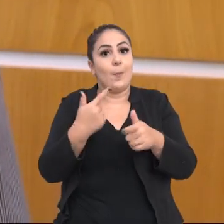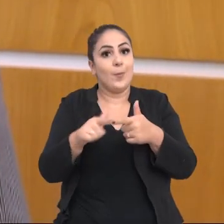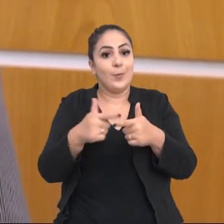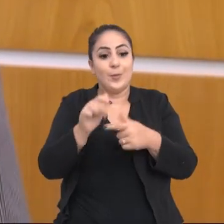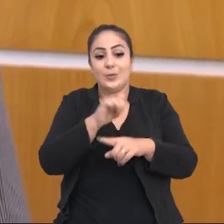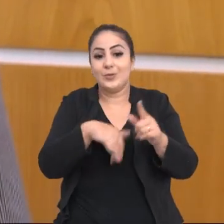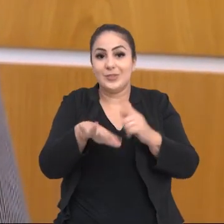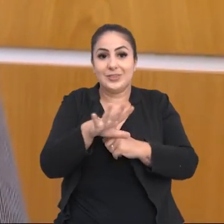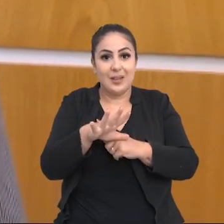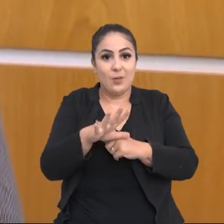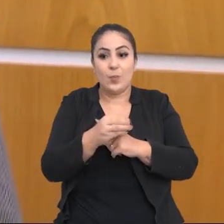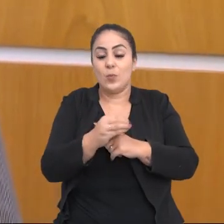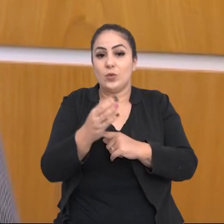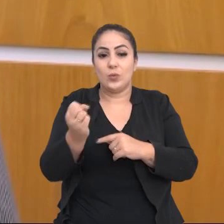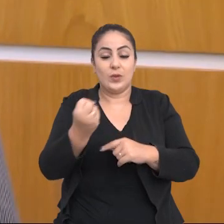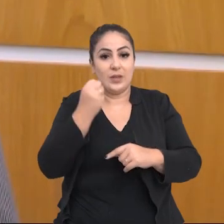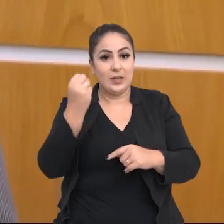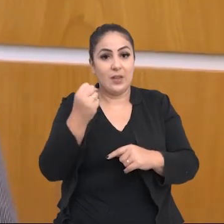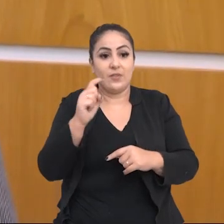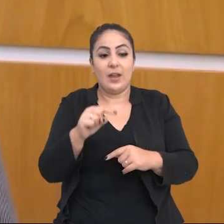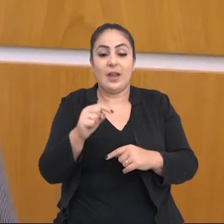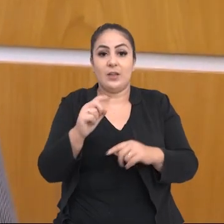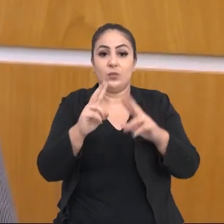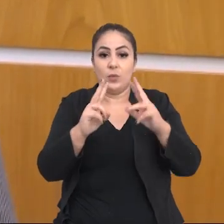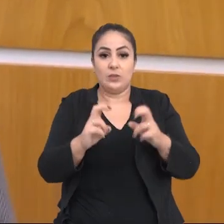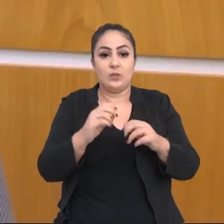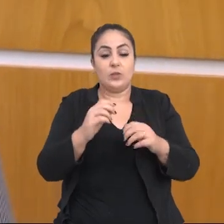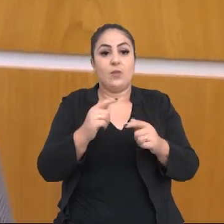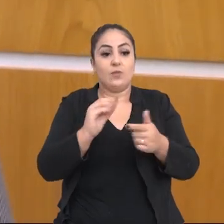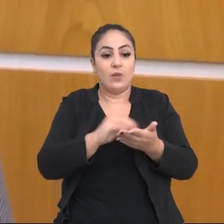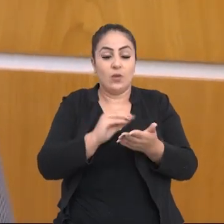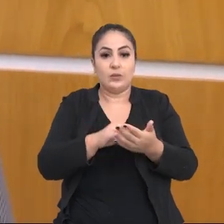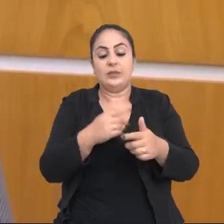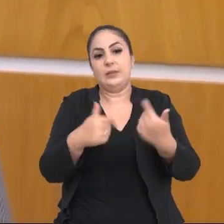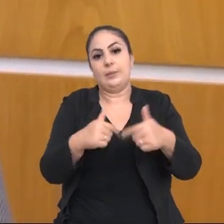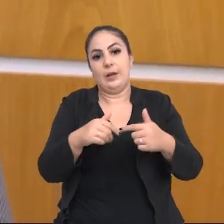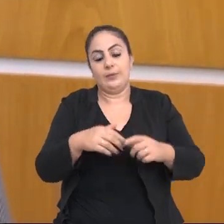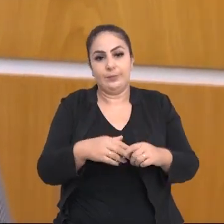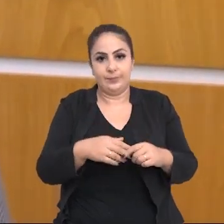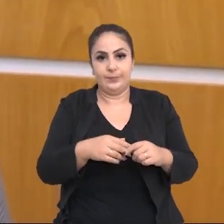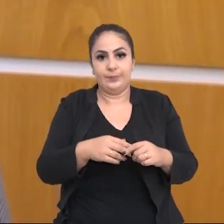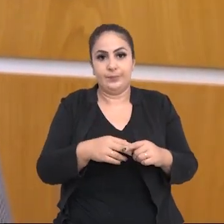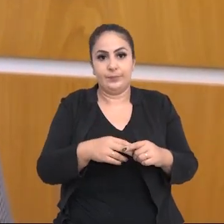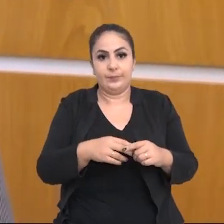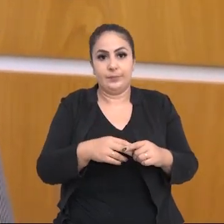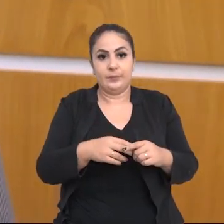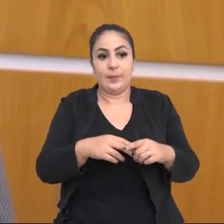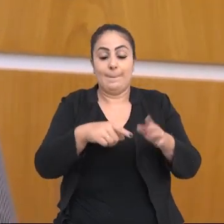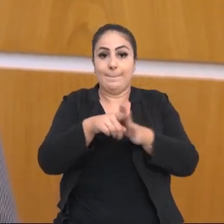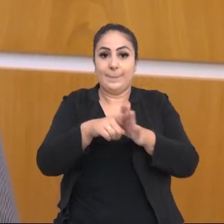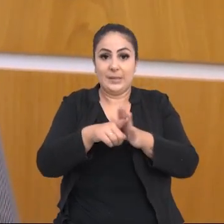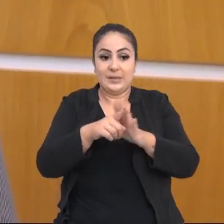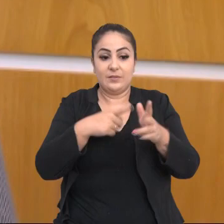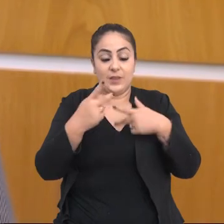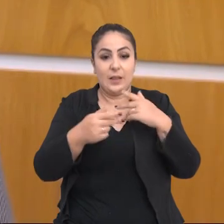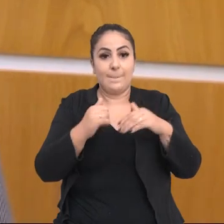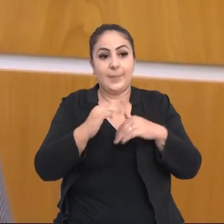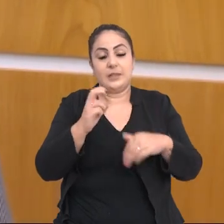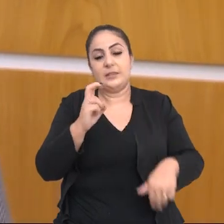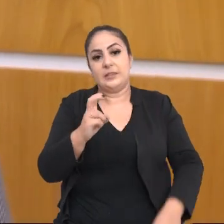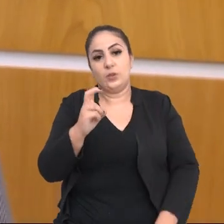problema social muito grave, que vai ser a questão do desemprego, que, segundo a pesquisa, mais